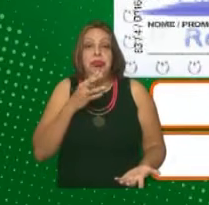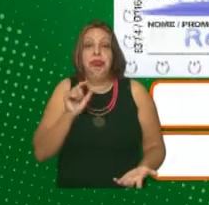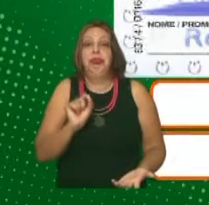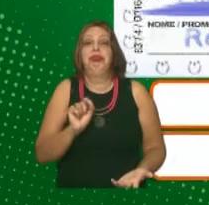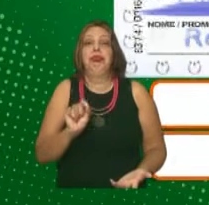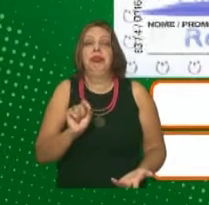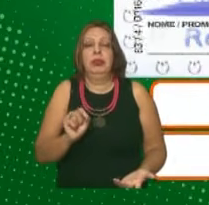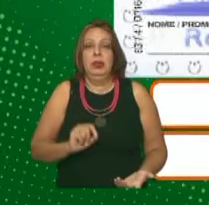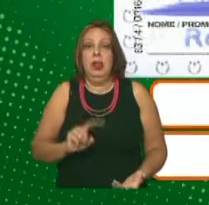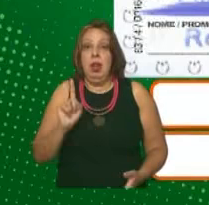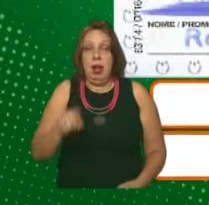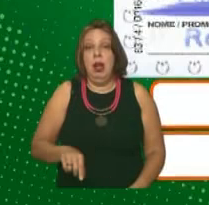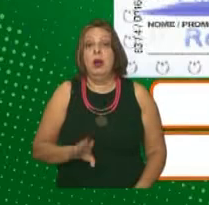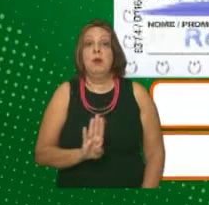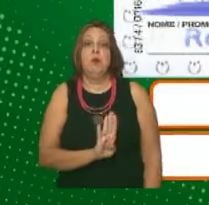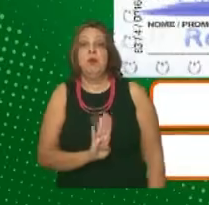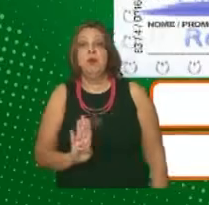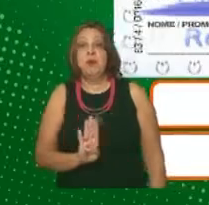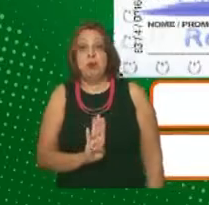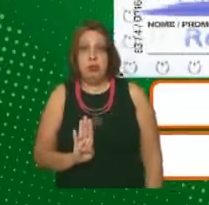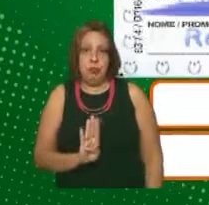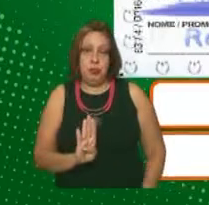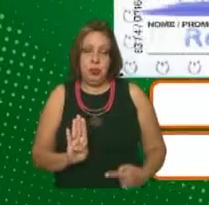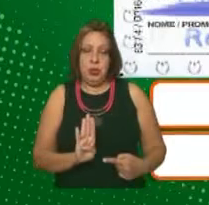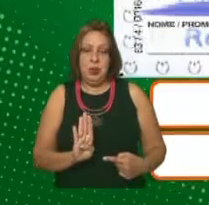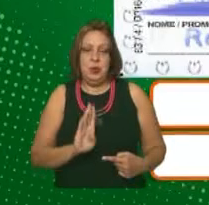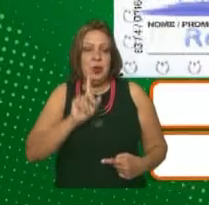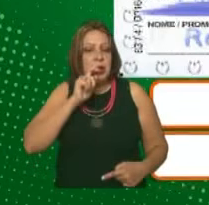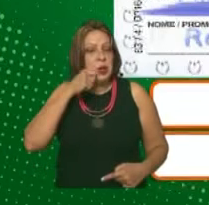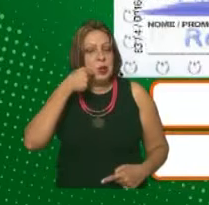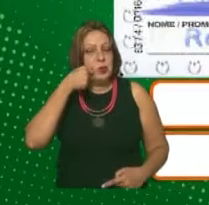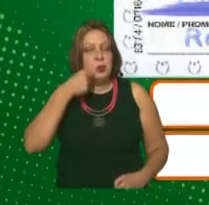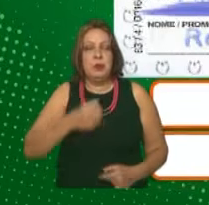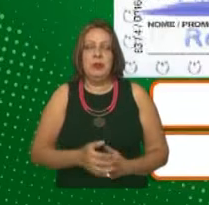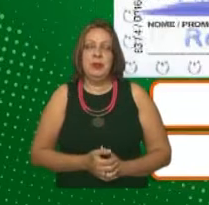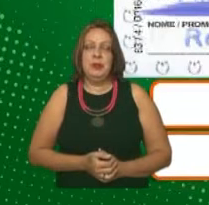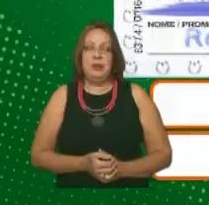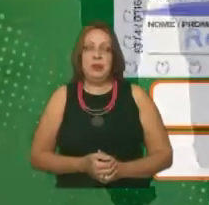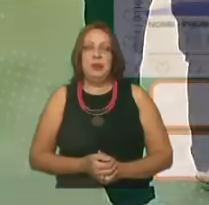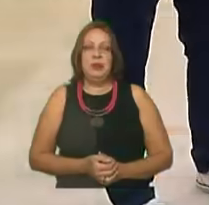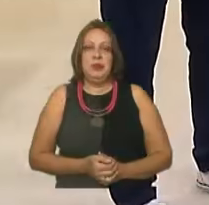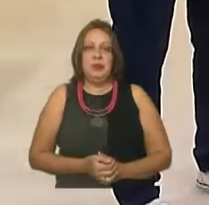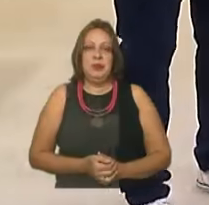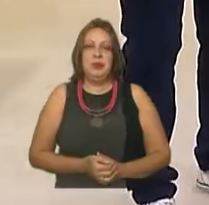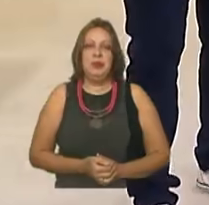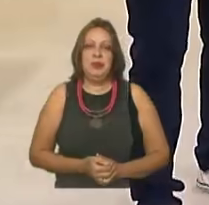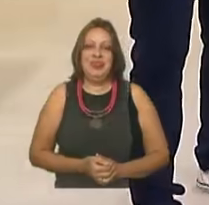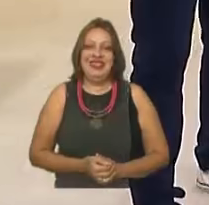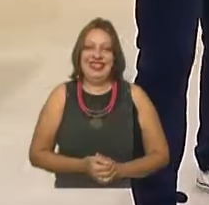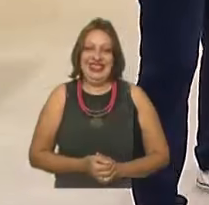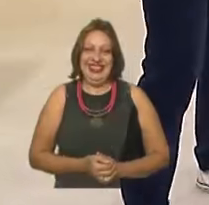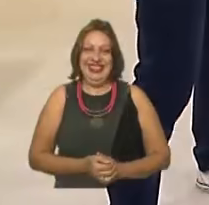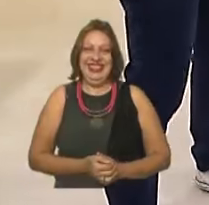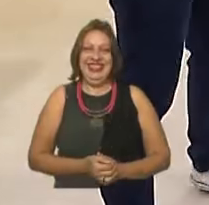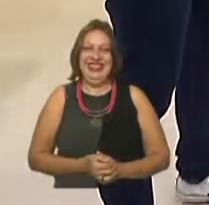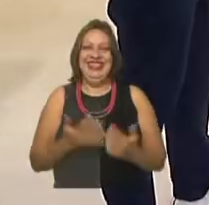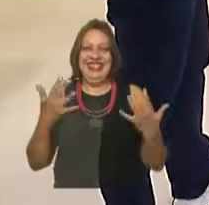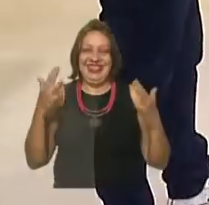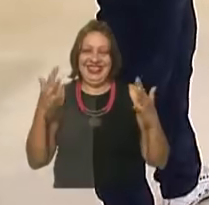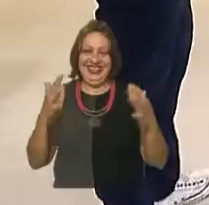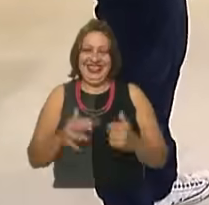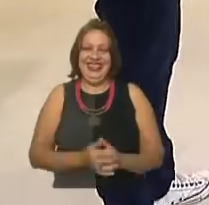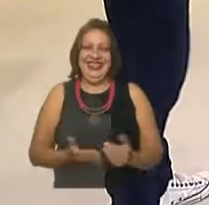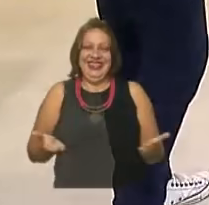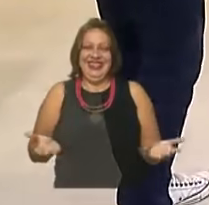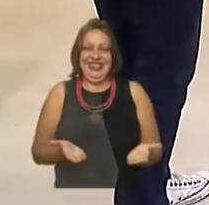Bugio. Formiguinha, né? Algum nome ali que ocultou, mas é lá da regional Bugio, a pé quente desse prêmio. Parabéns!